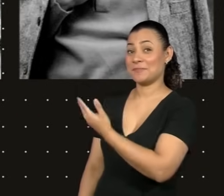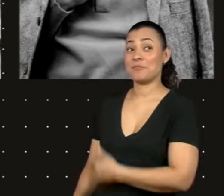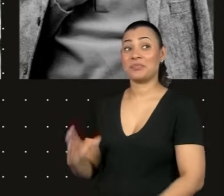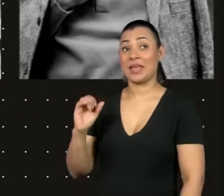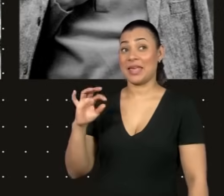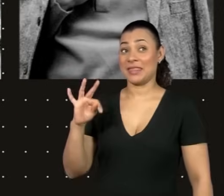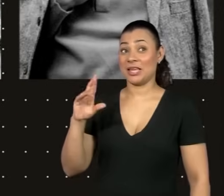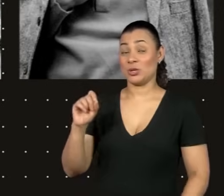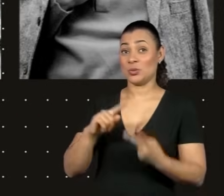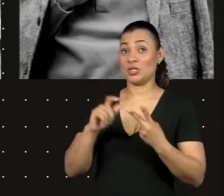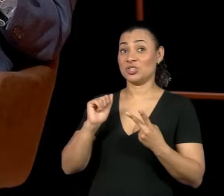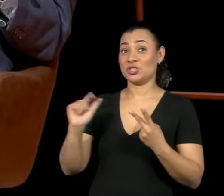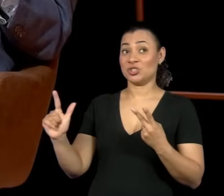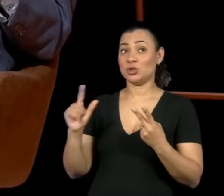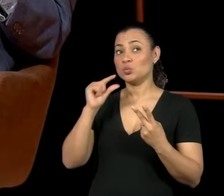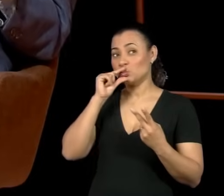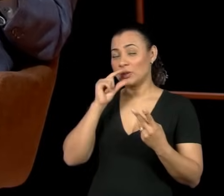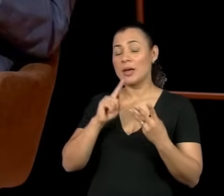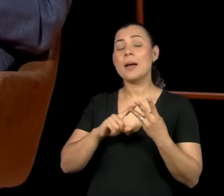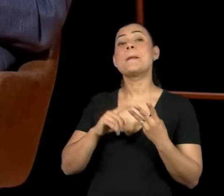Caetano, Gil, Bethânia e Tom Zé.